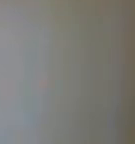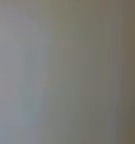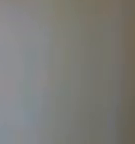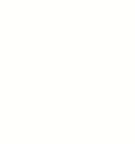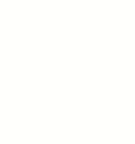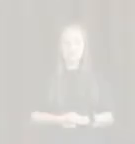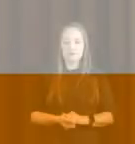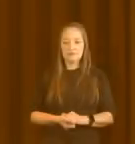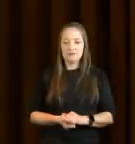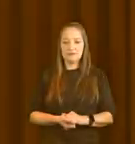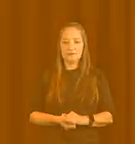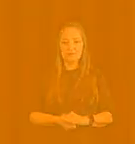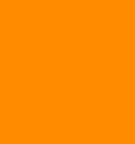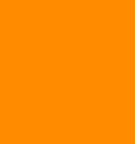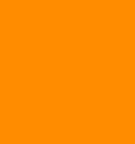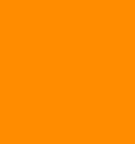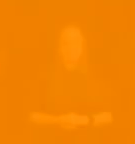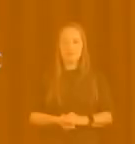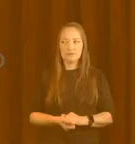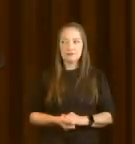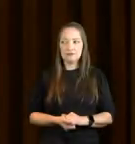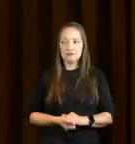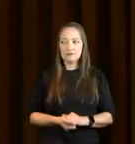Grande abraço.